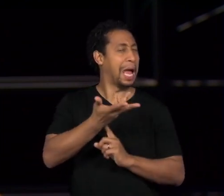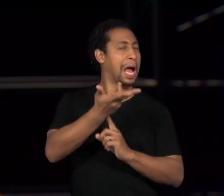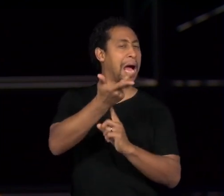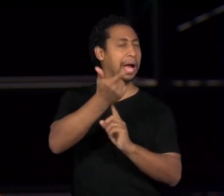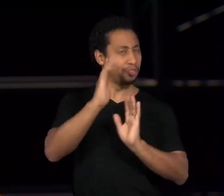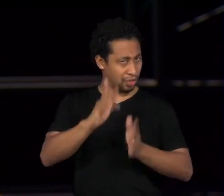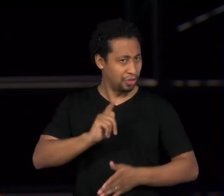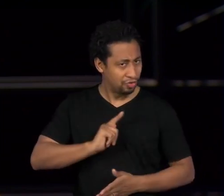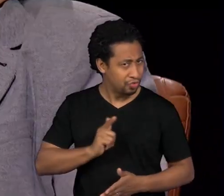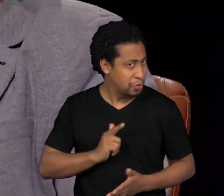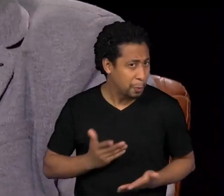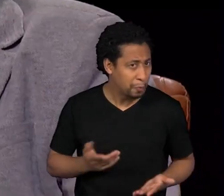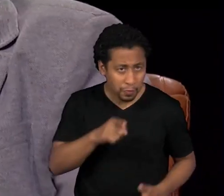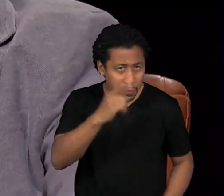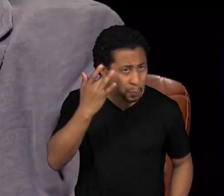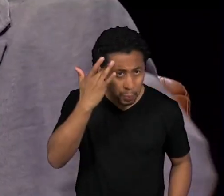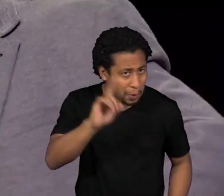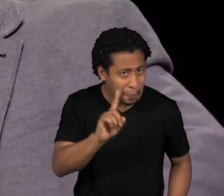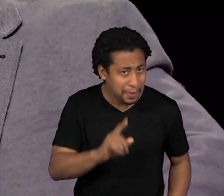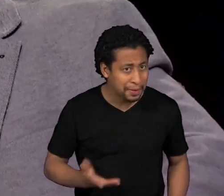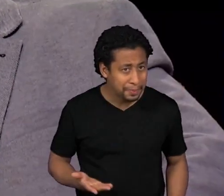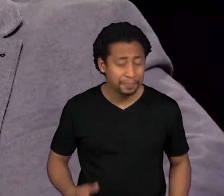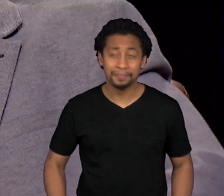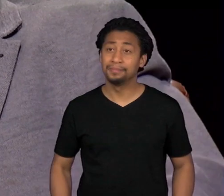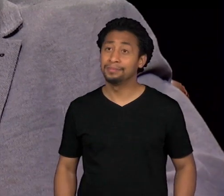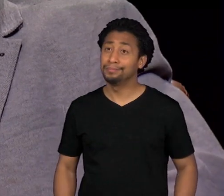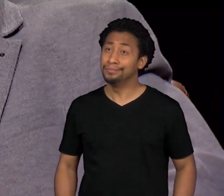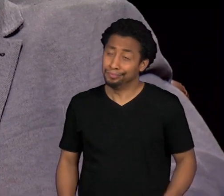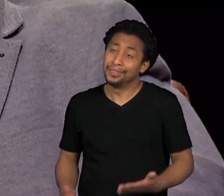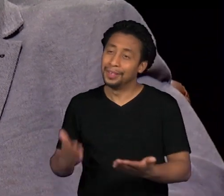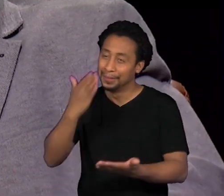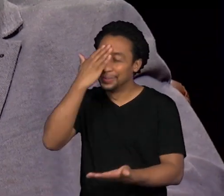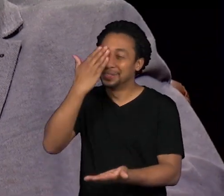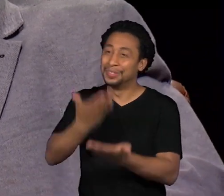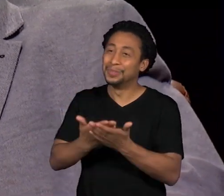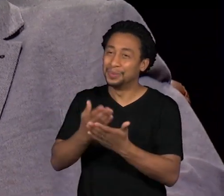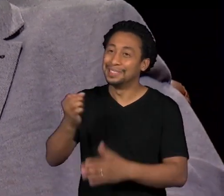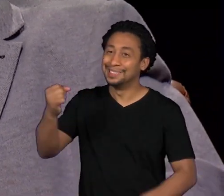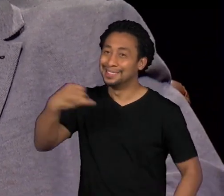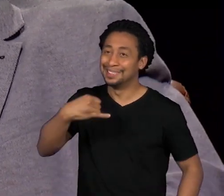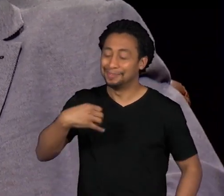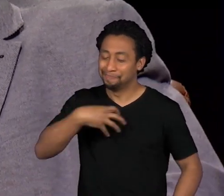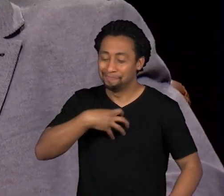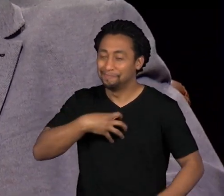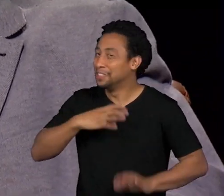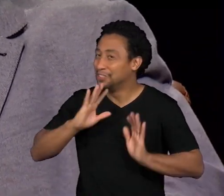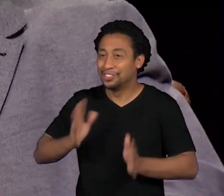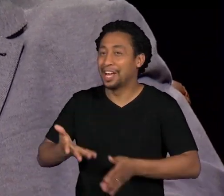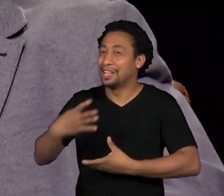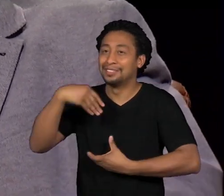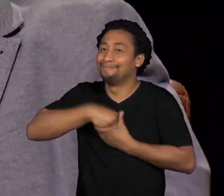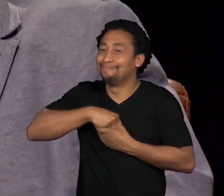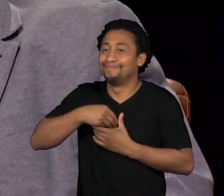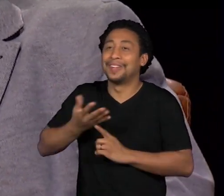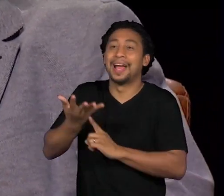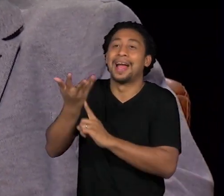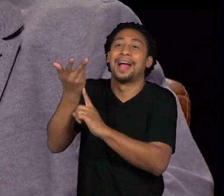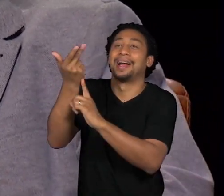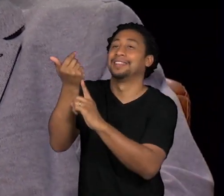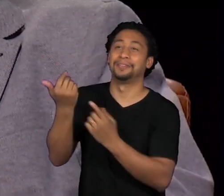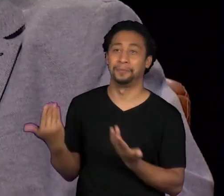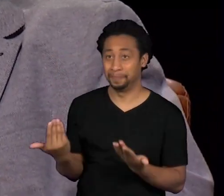inconscientemente Provavelmente sim né porque quando eu estava no Marista então havia os conhecidos concursos